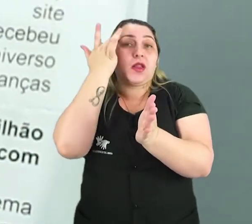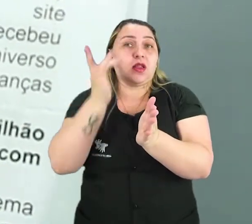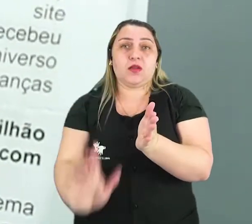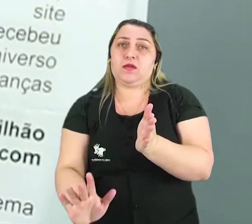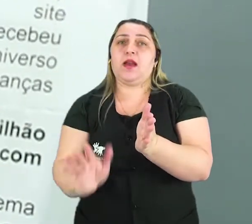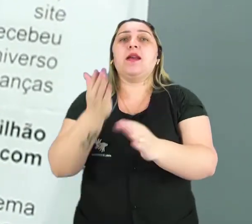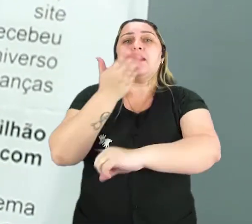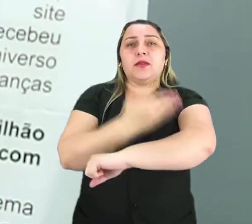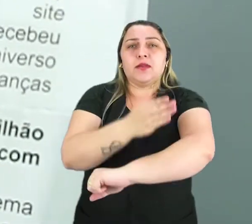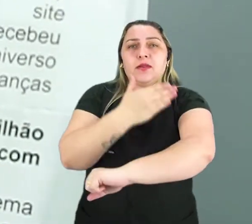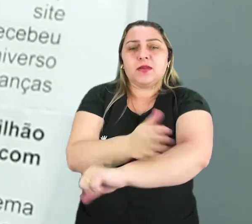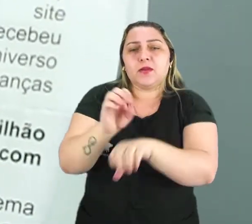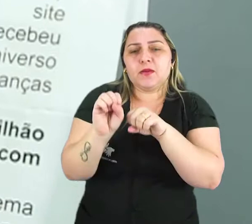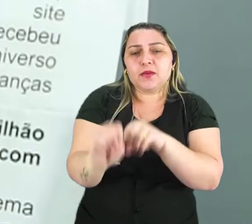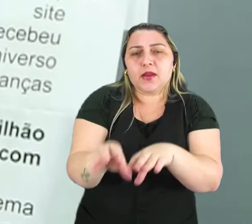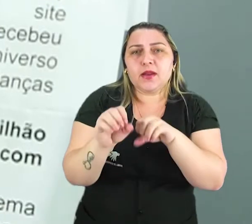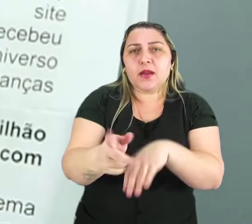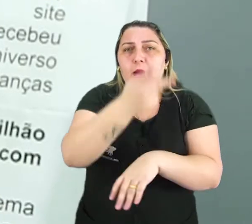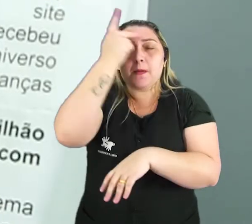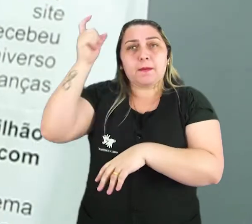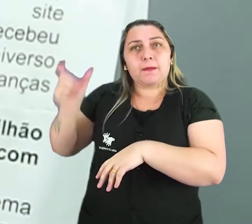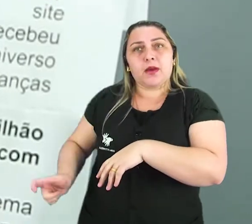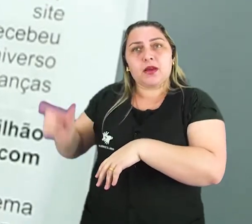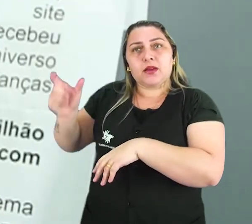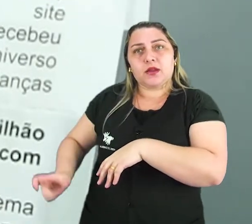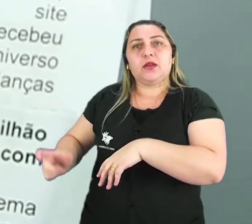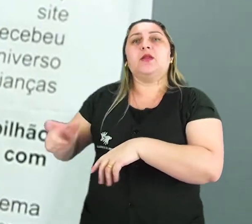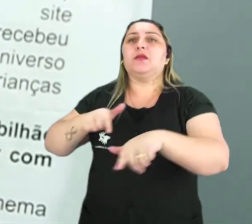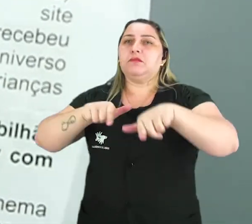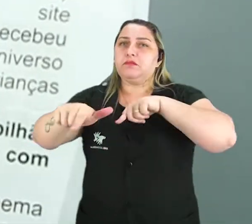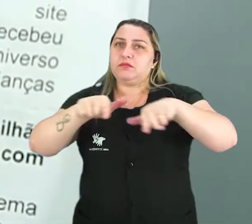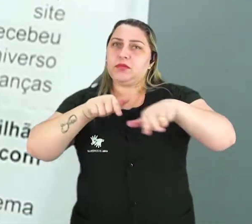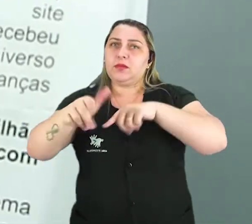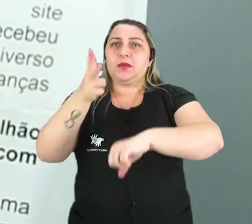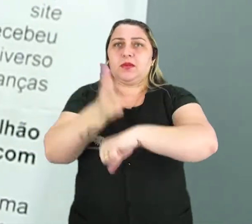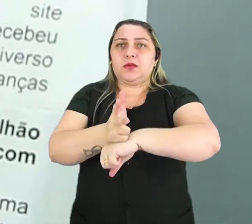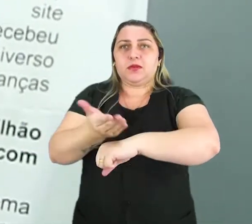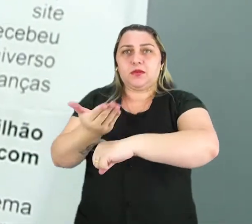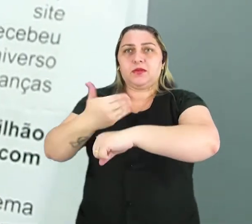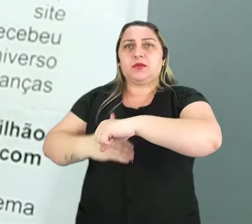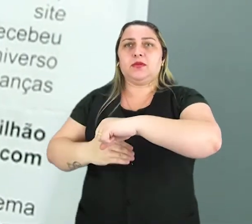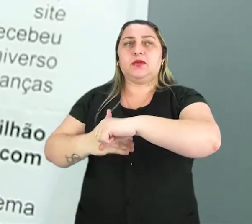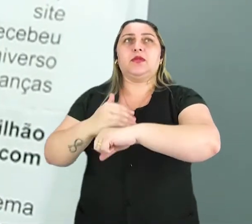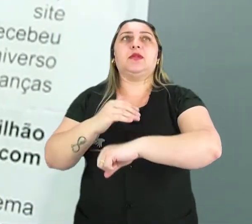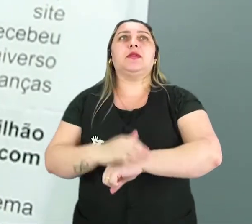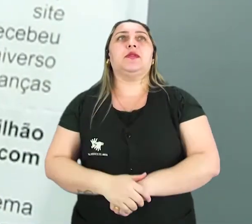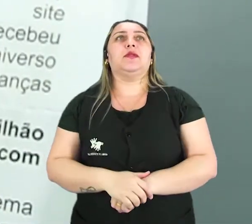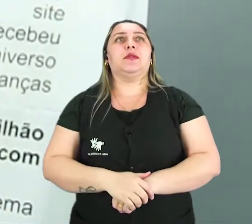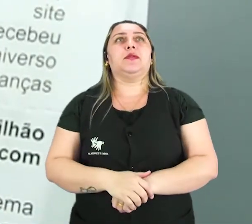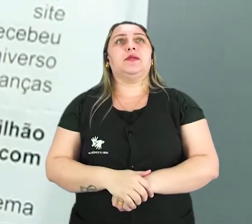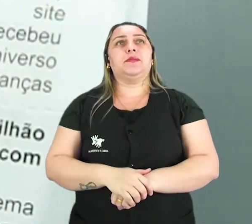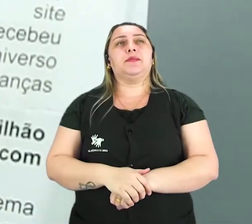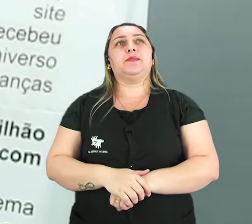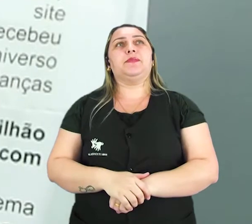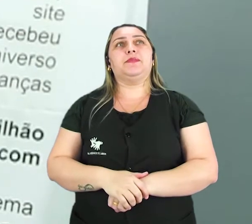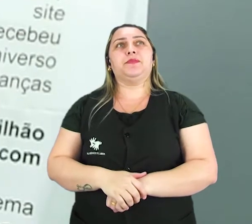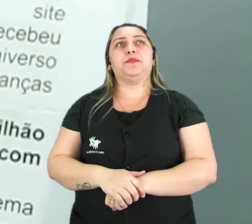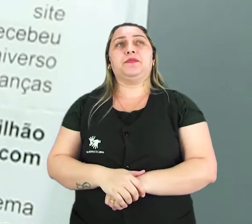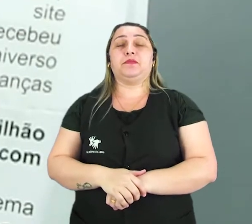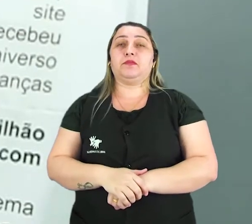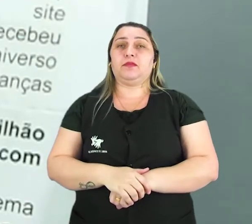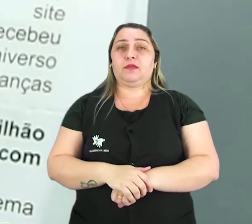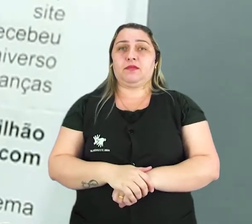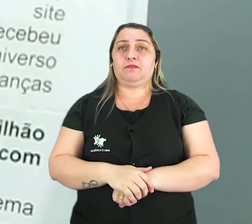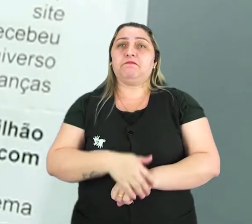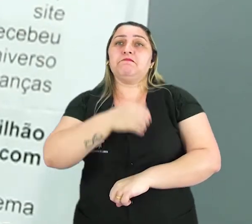serão treinados pelo pessoal da produção. Olha só, Quintal Digital e Latina Studio, o pessoal que vai treinar, né? Enquanto